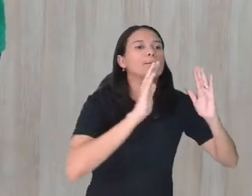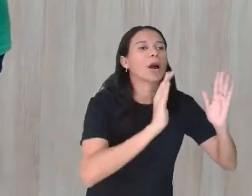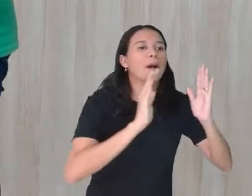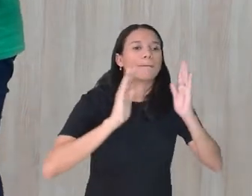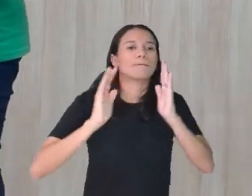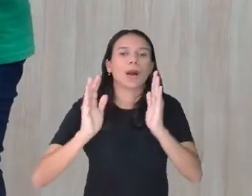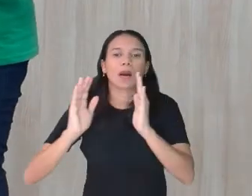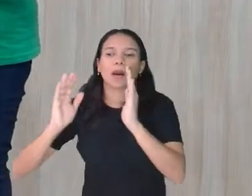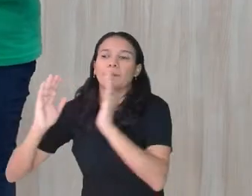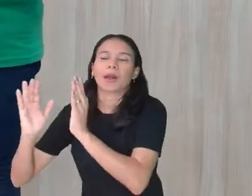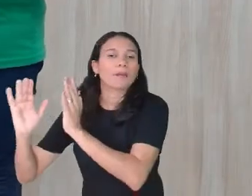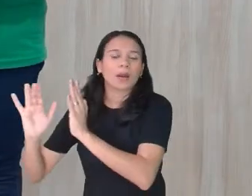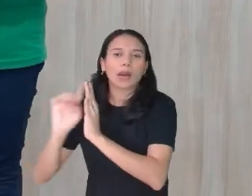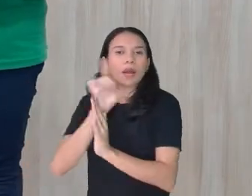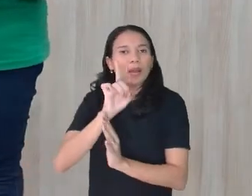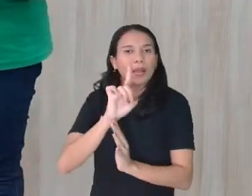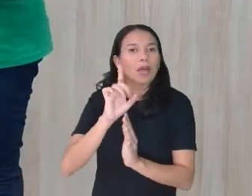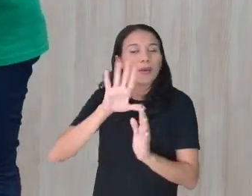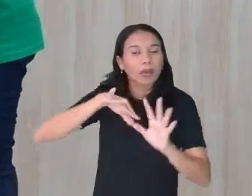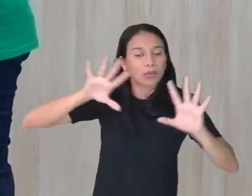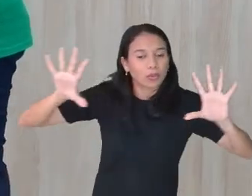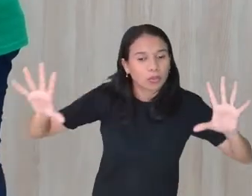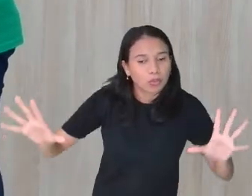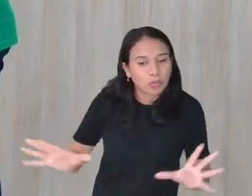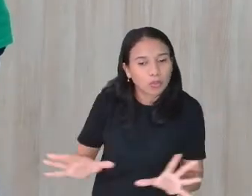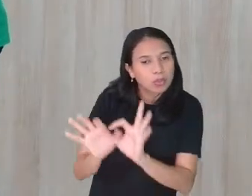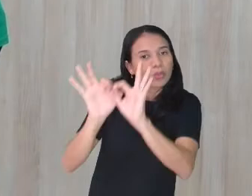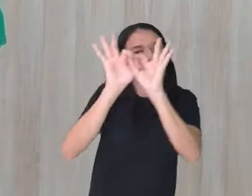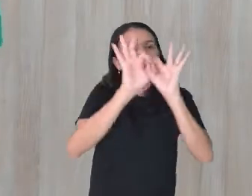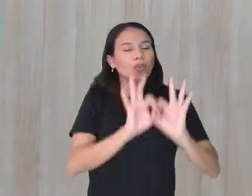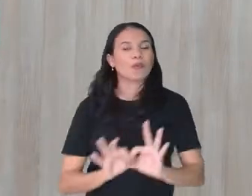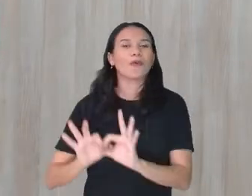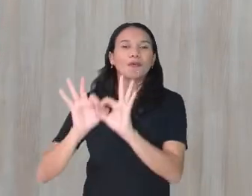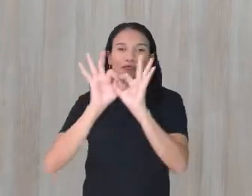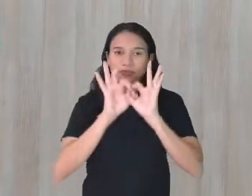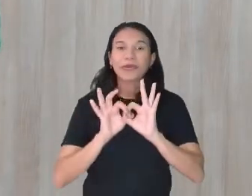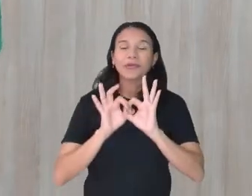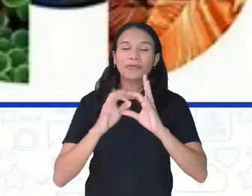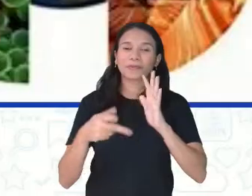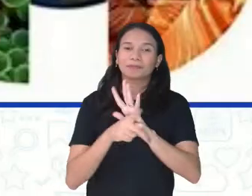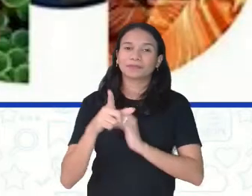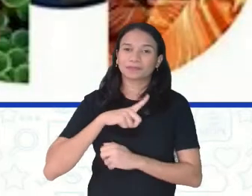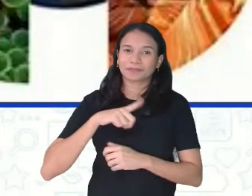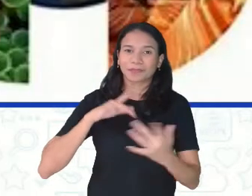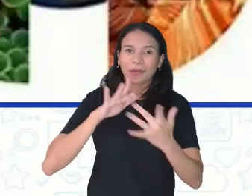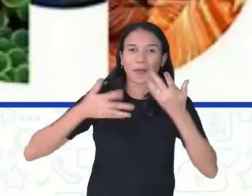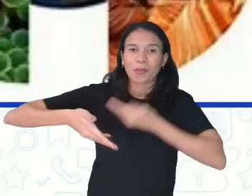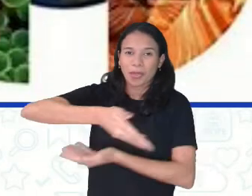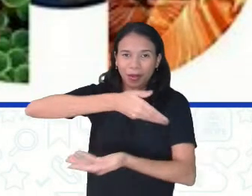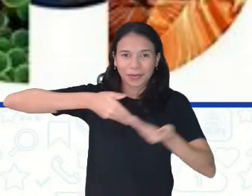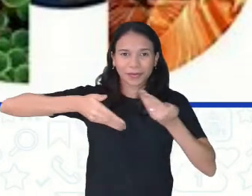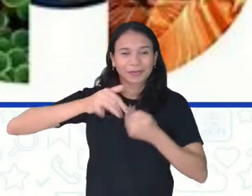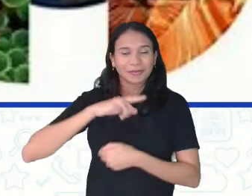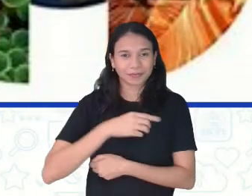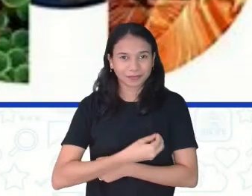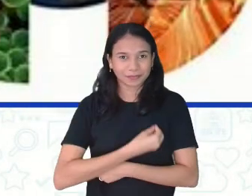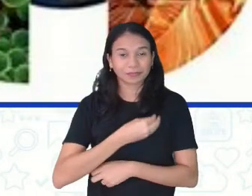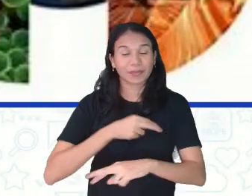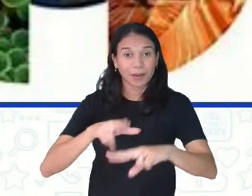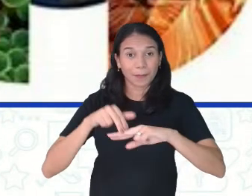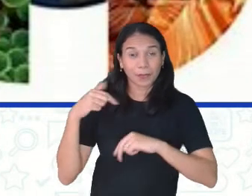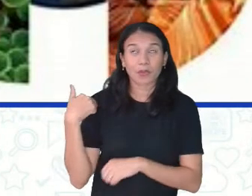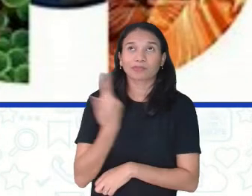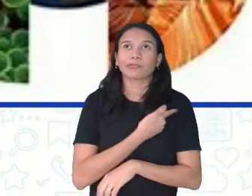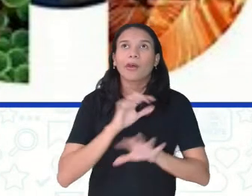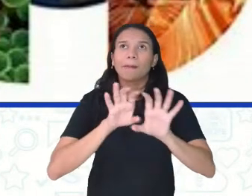por esferas ou subtemas, mas sim unidos e compostos pela interação entre elas. Então, a questão aí da